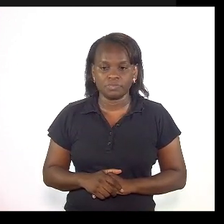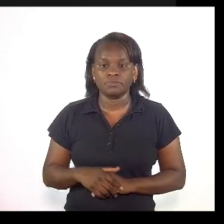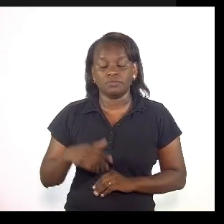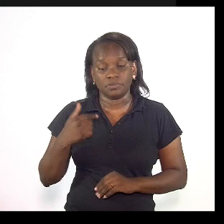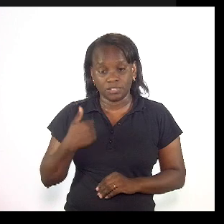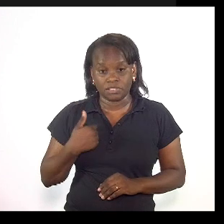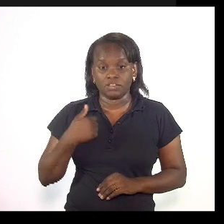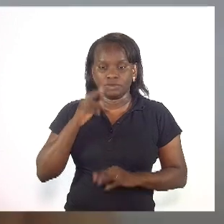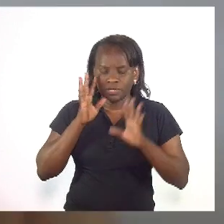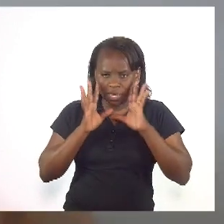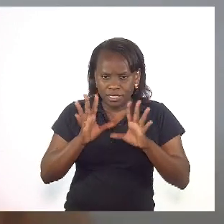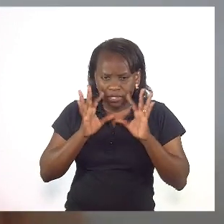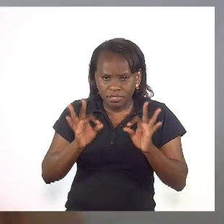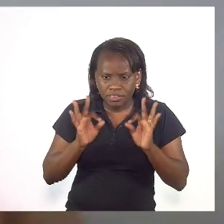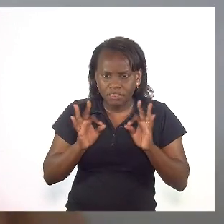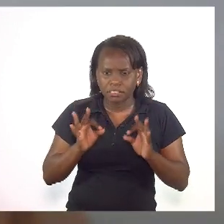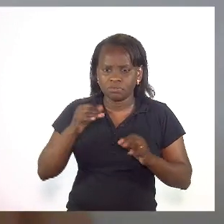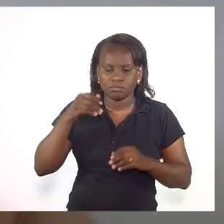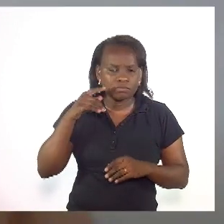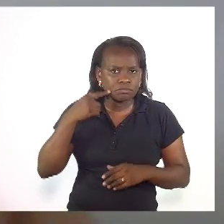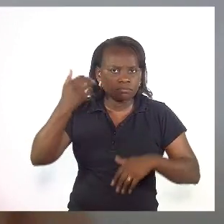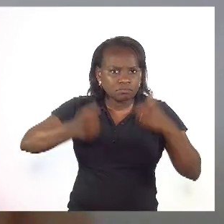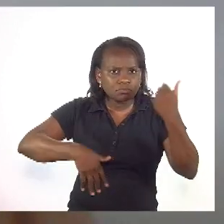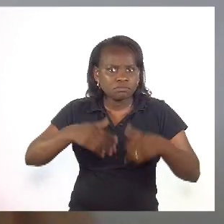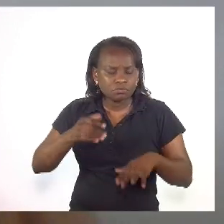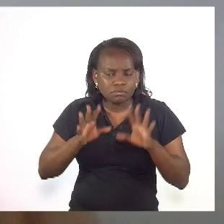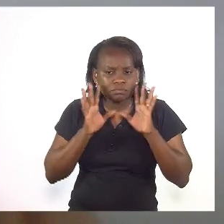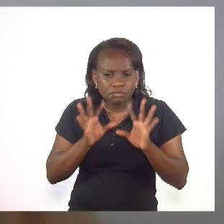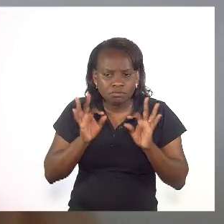Eu ouvi atentamente